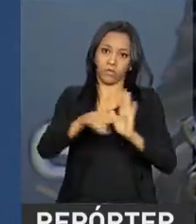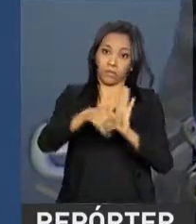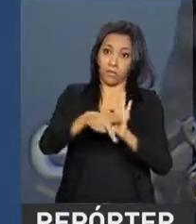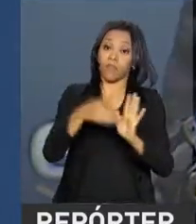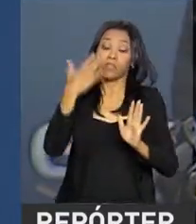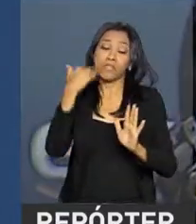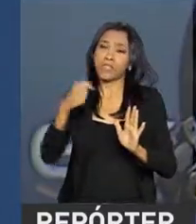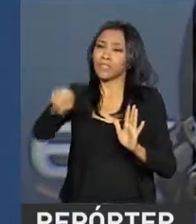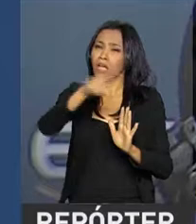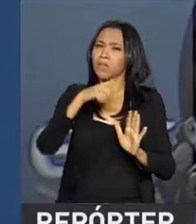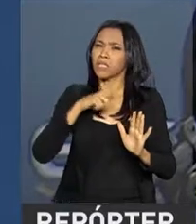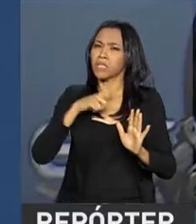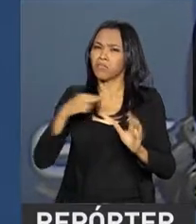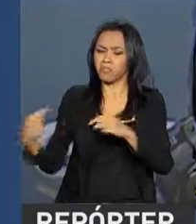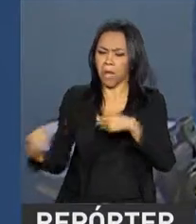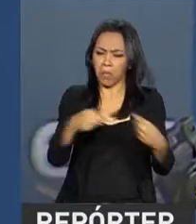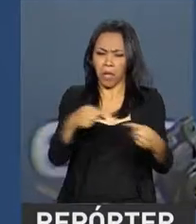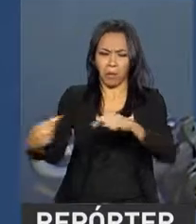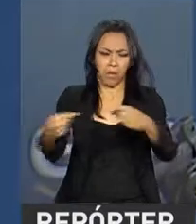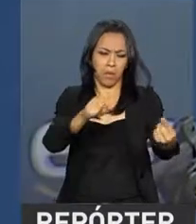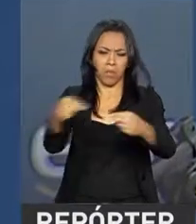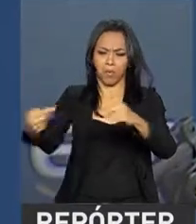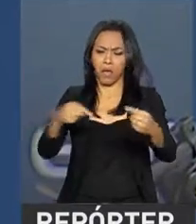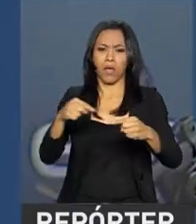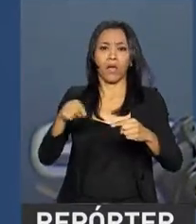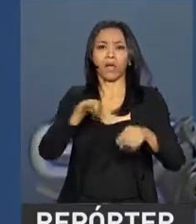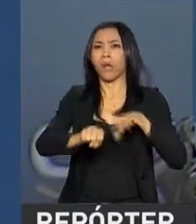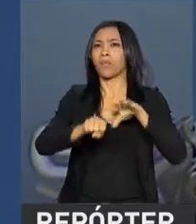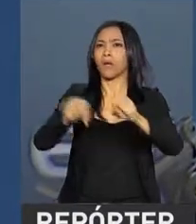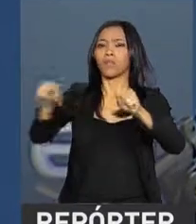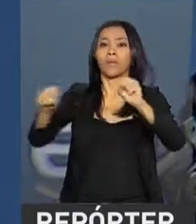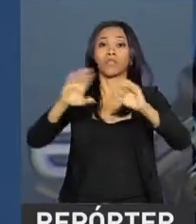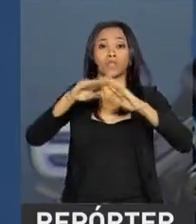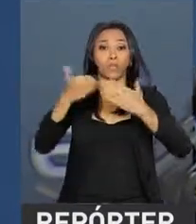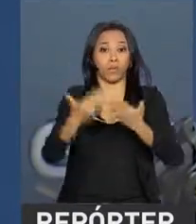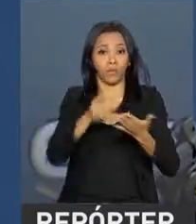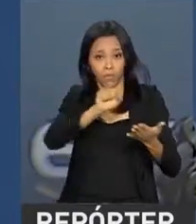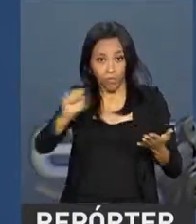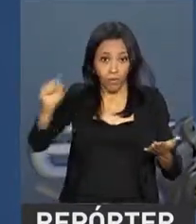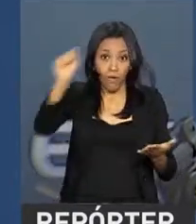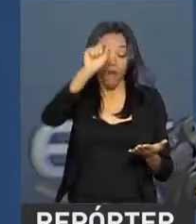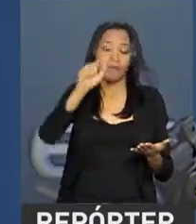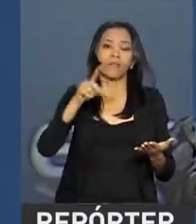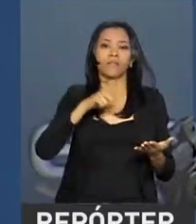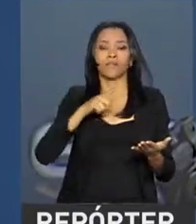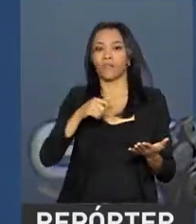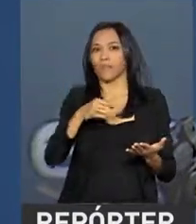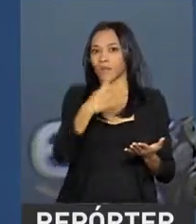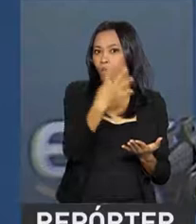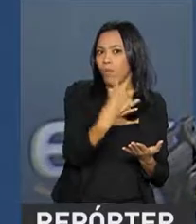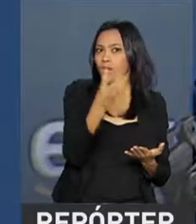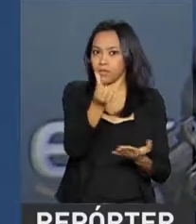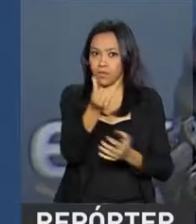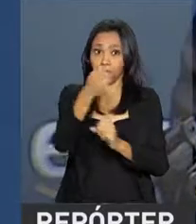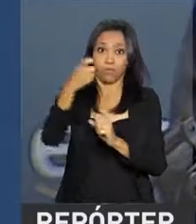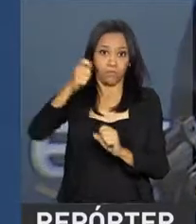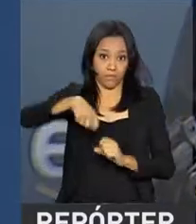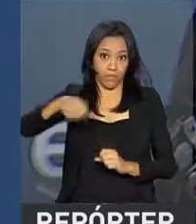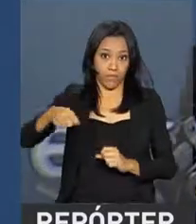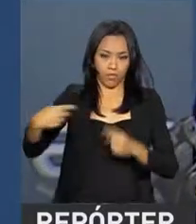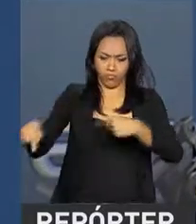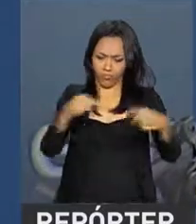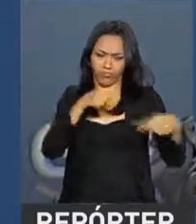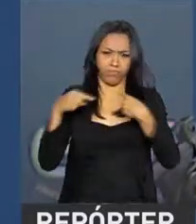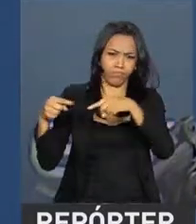houve muita oposição, ocupação de escolas, etc. Aquilo debateu-se durante 4, 6 meses e,